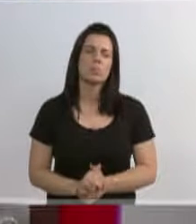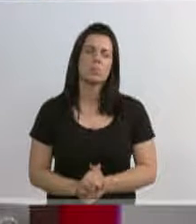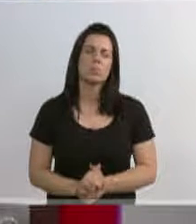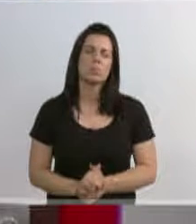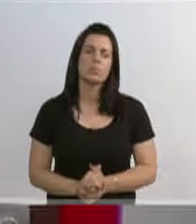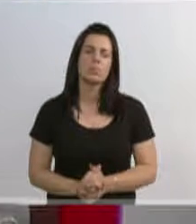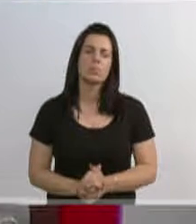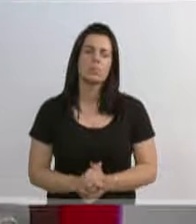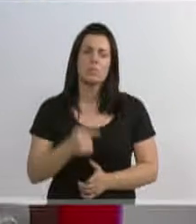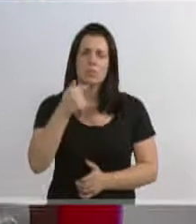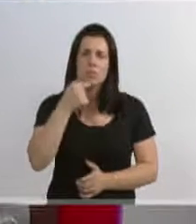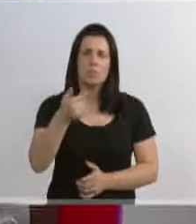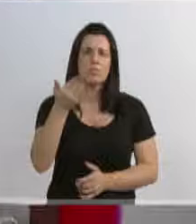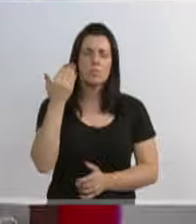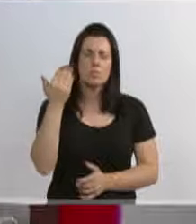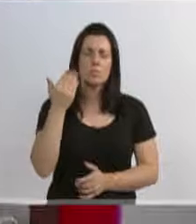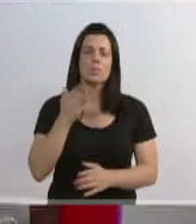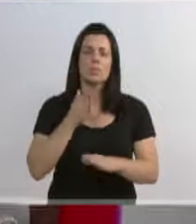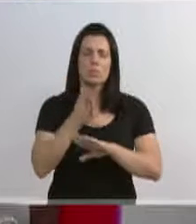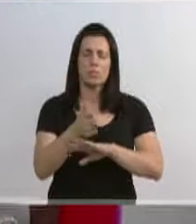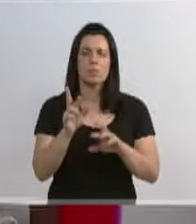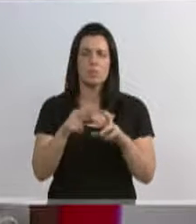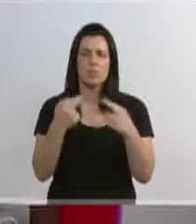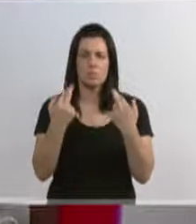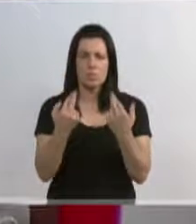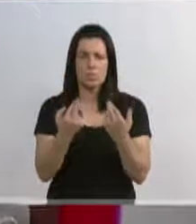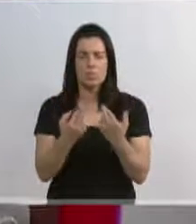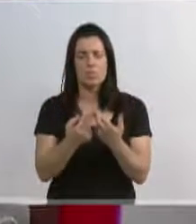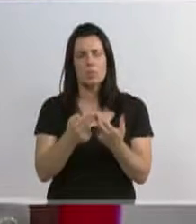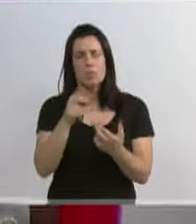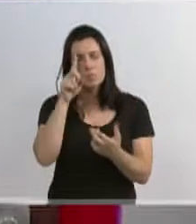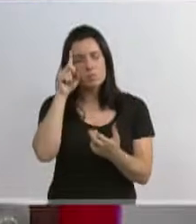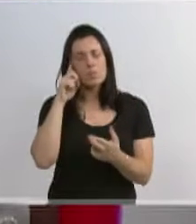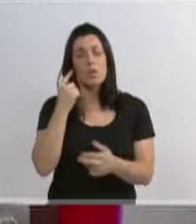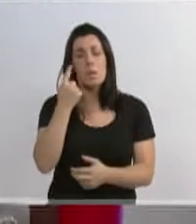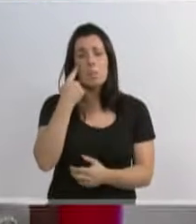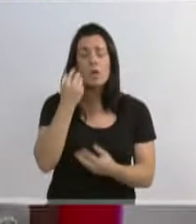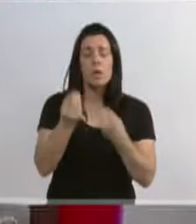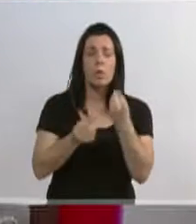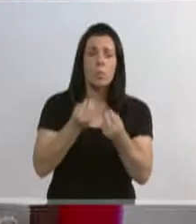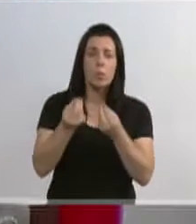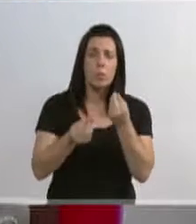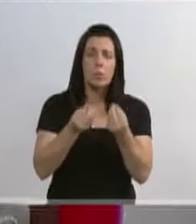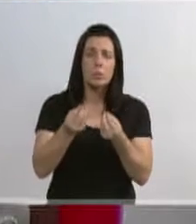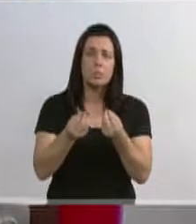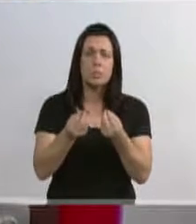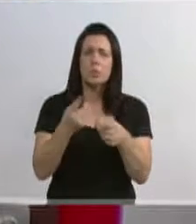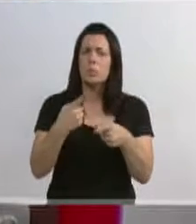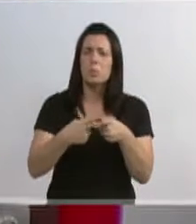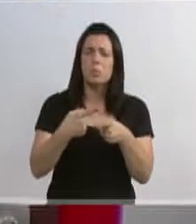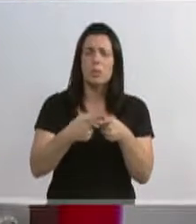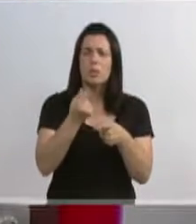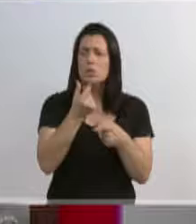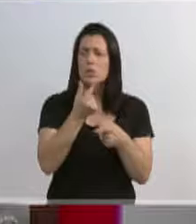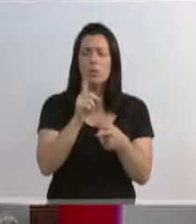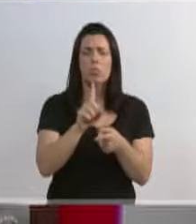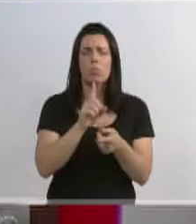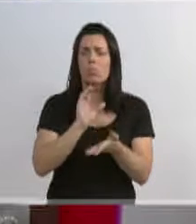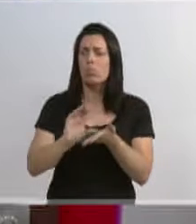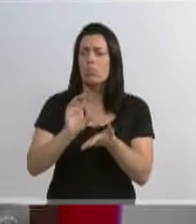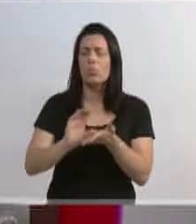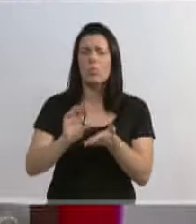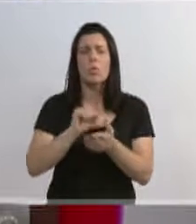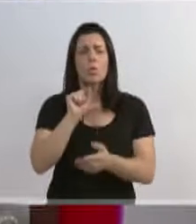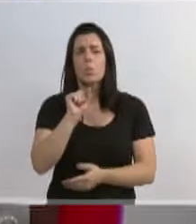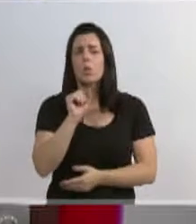Eu estive semana passada em reunião com o Ricardo Stodic para verificar a situação, o porquê do repasse, o que